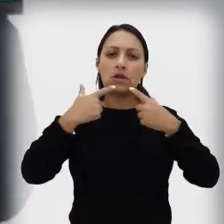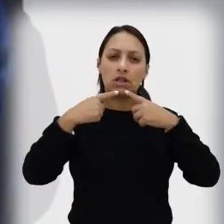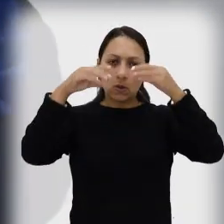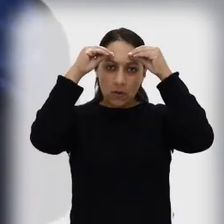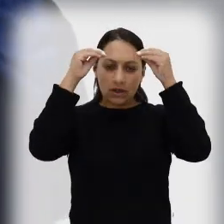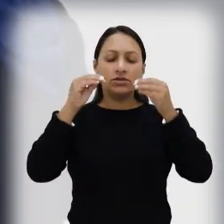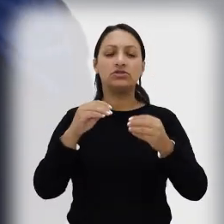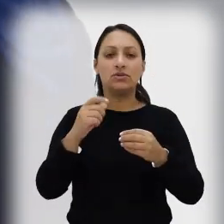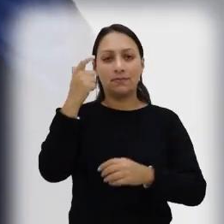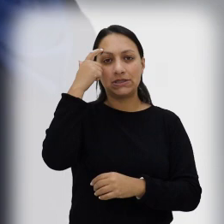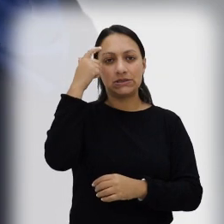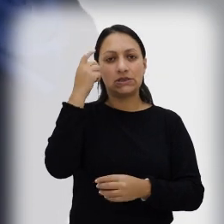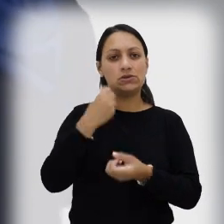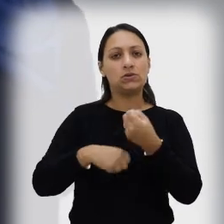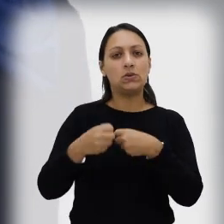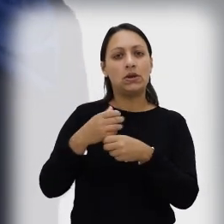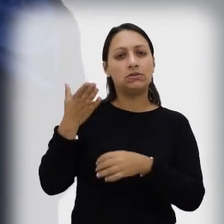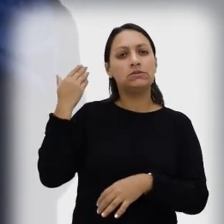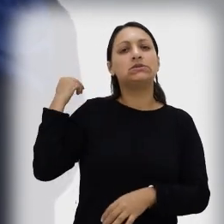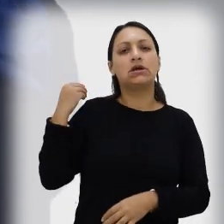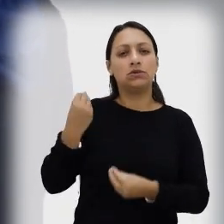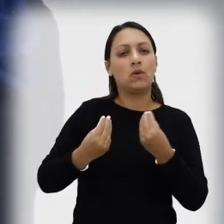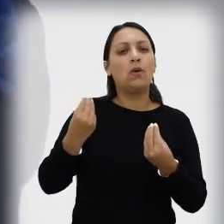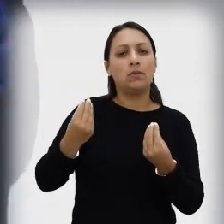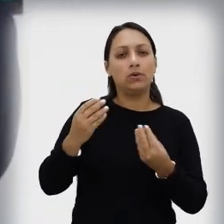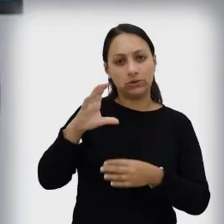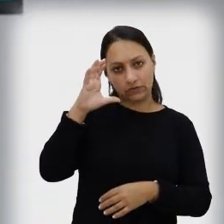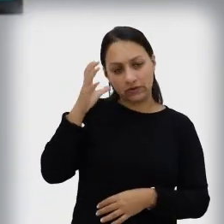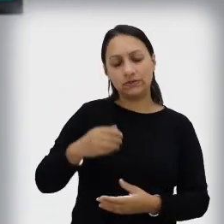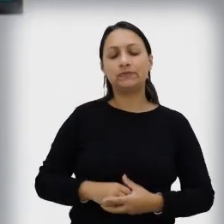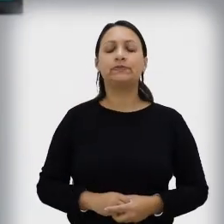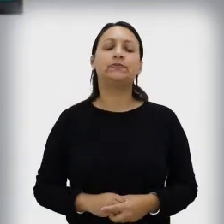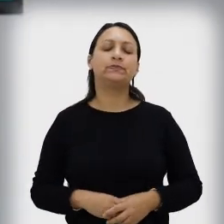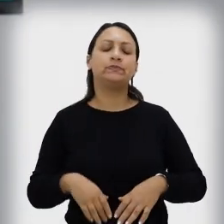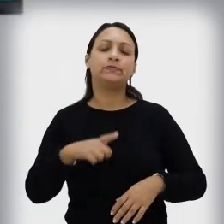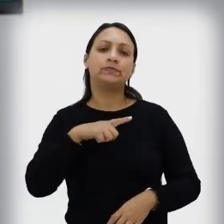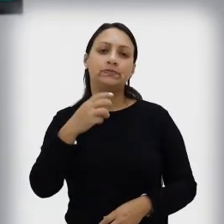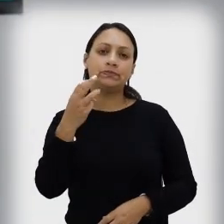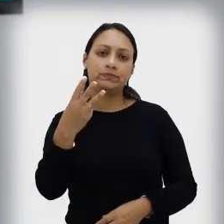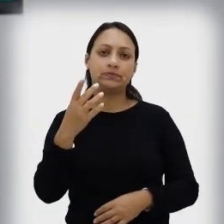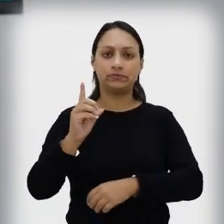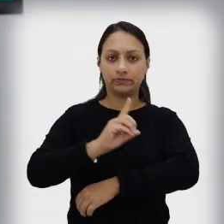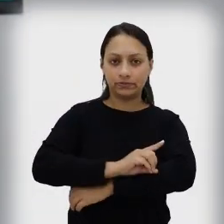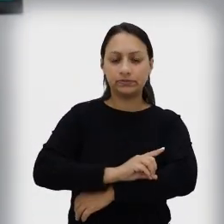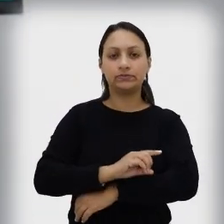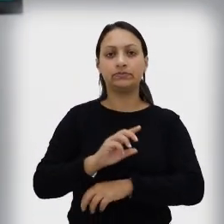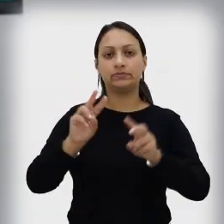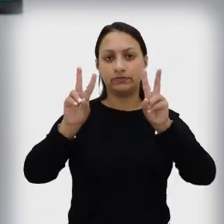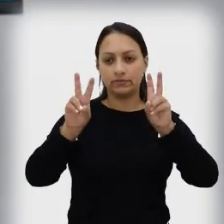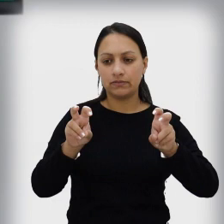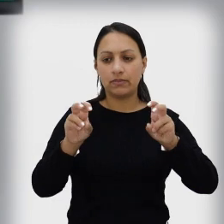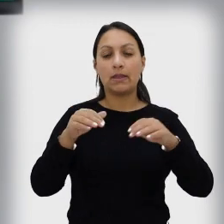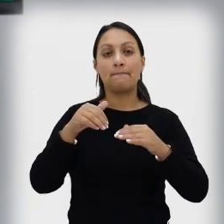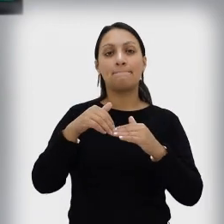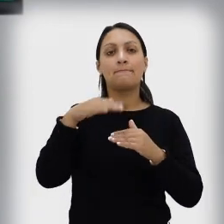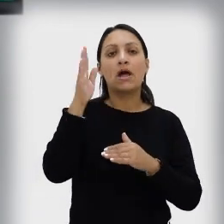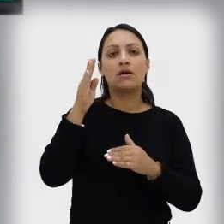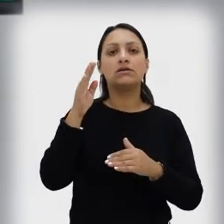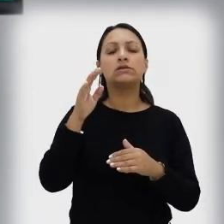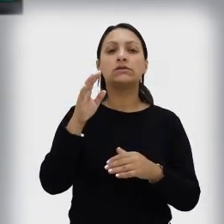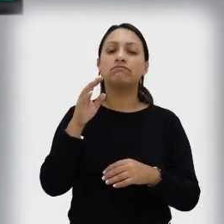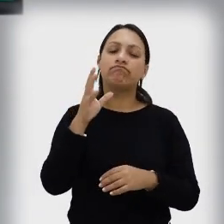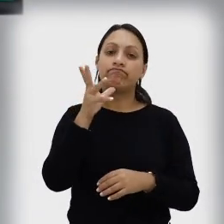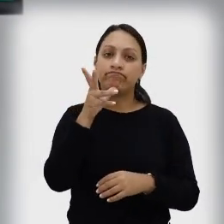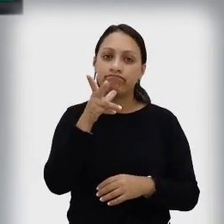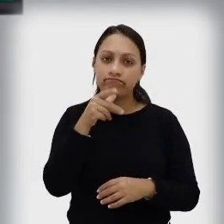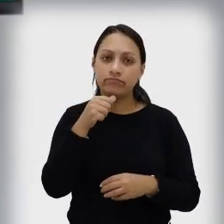edição passada. Tá? Temos 3 datas, então. Este é o tema que se estende mais